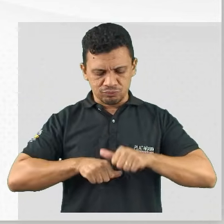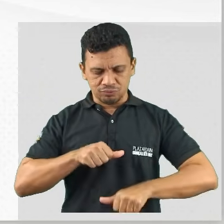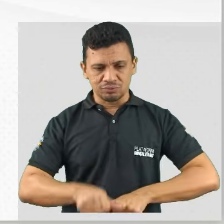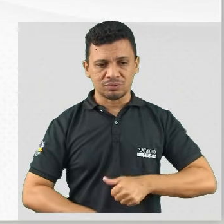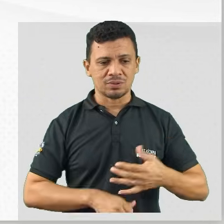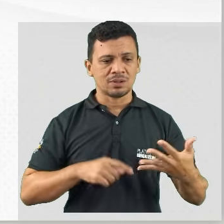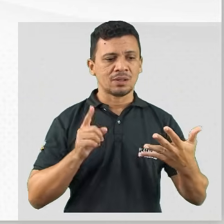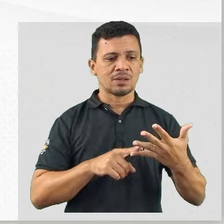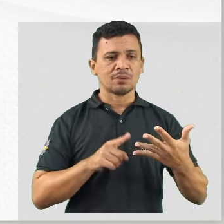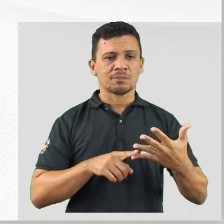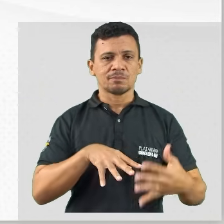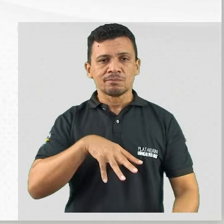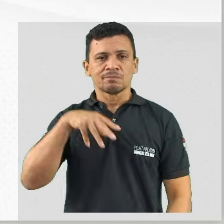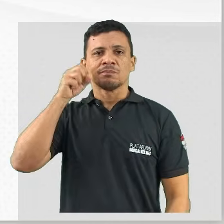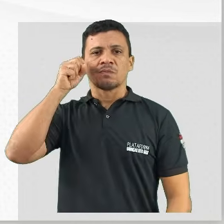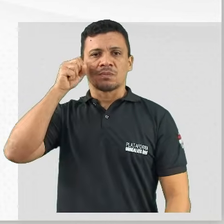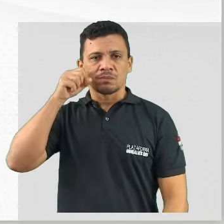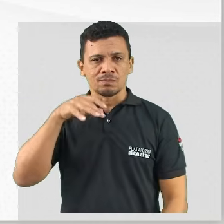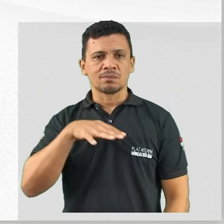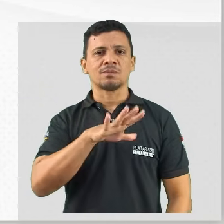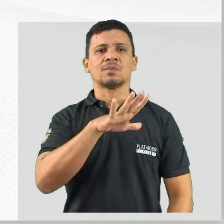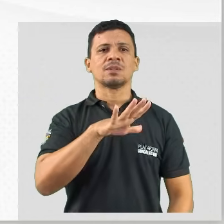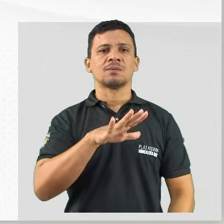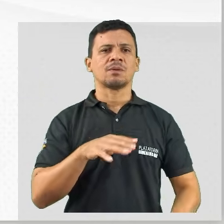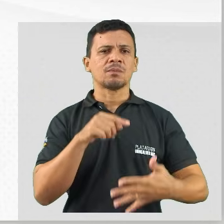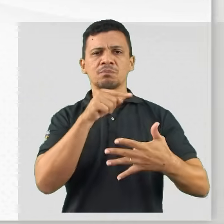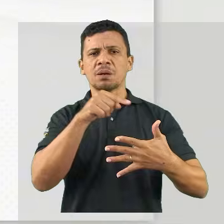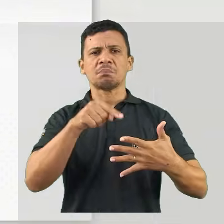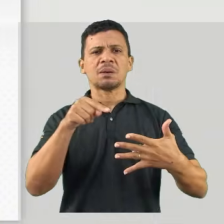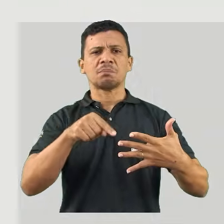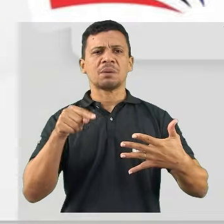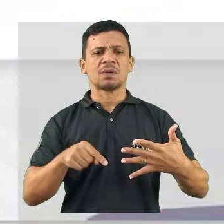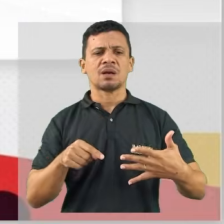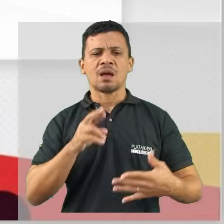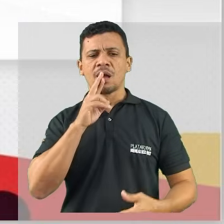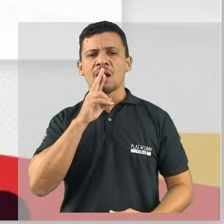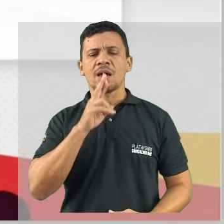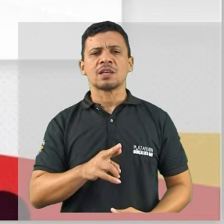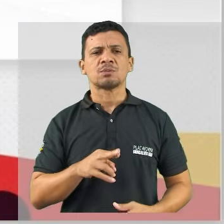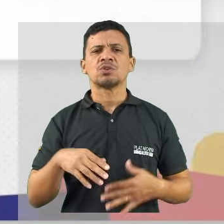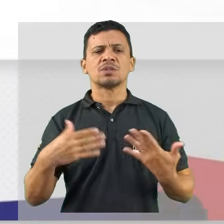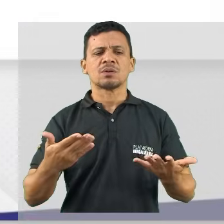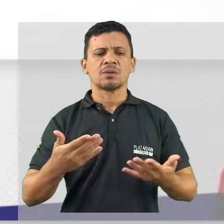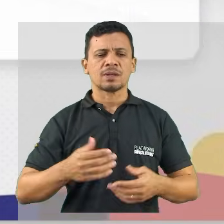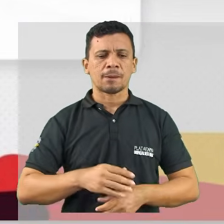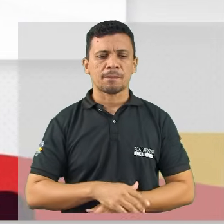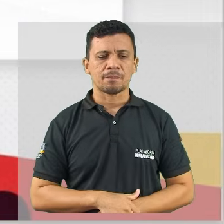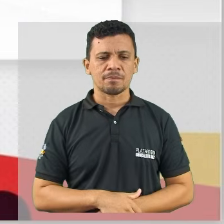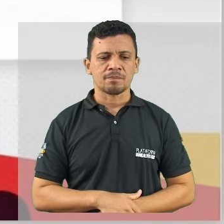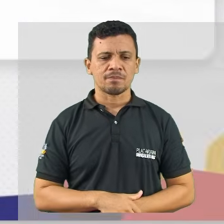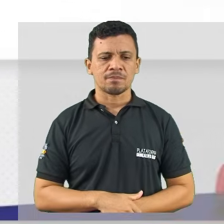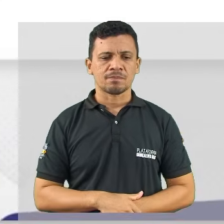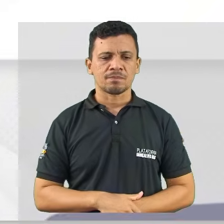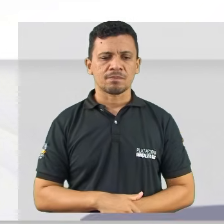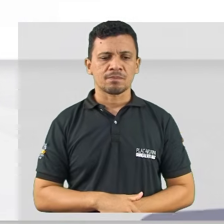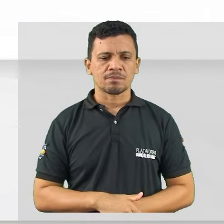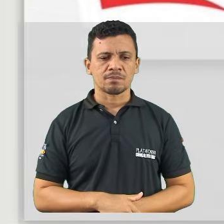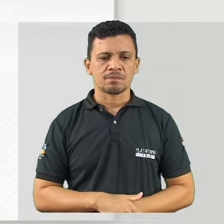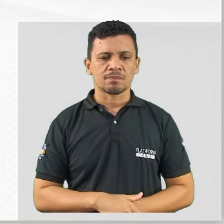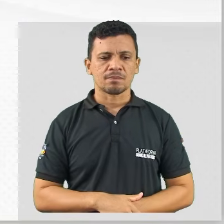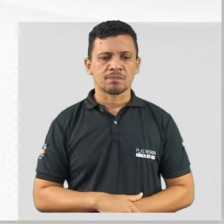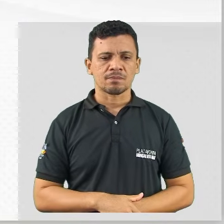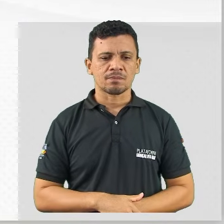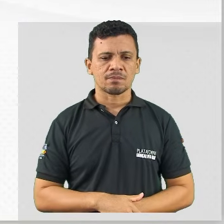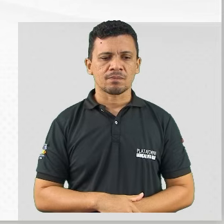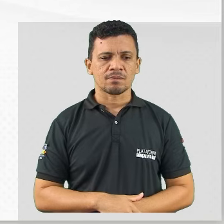E letra E, a respiração. Tá? Então, qual seria aqui nossa resposta correta? Tá?